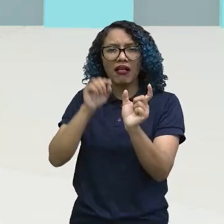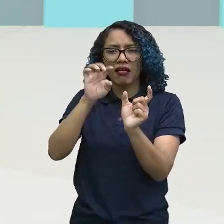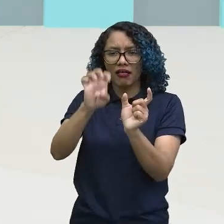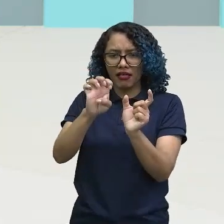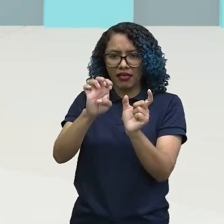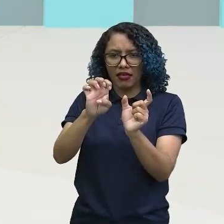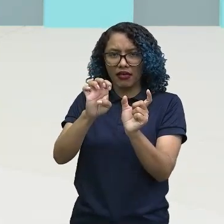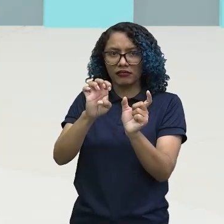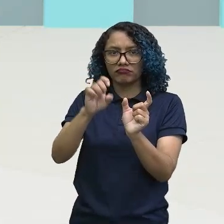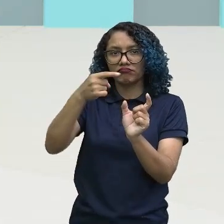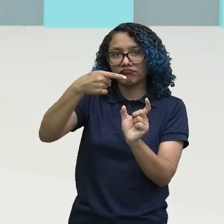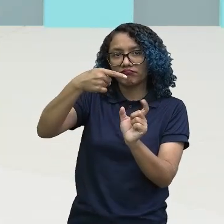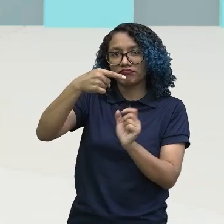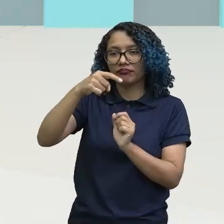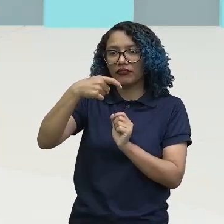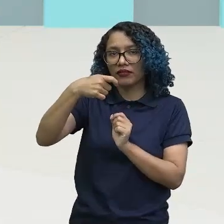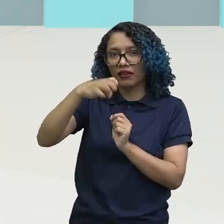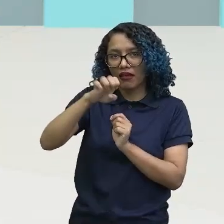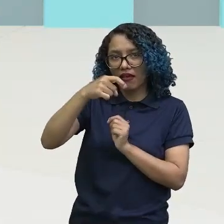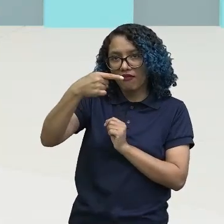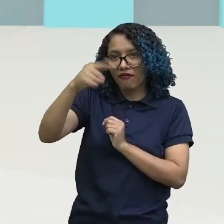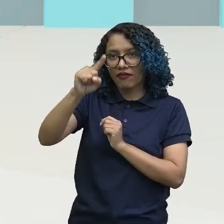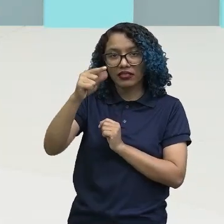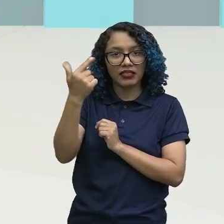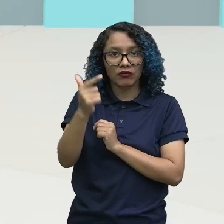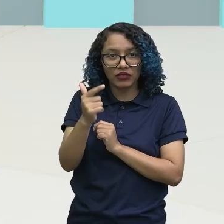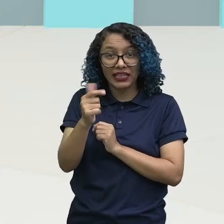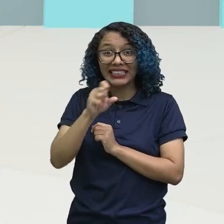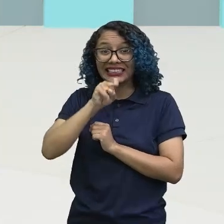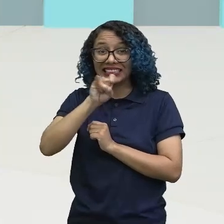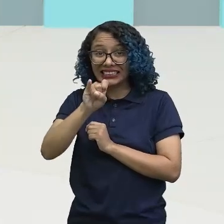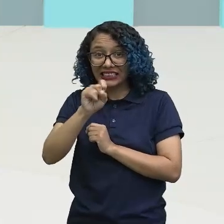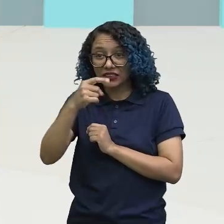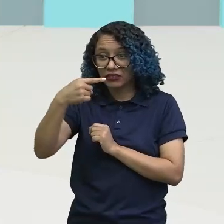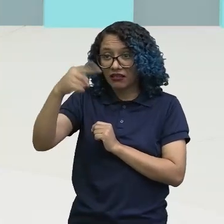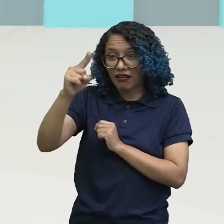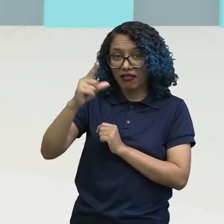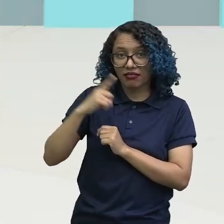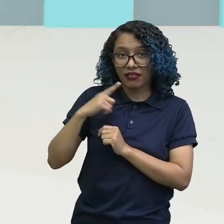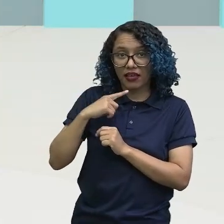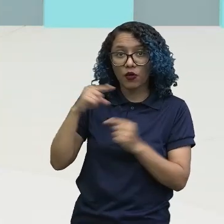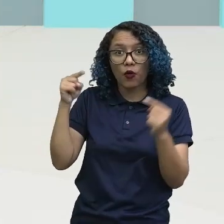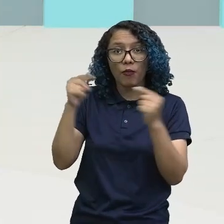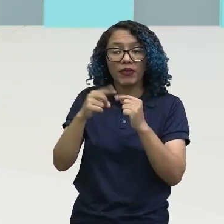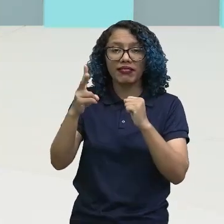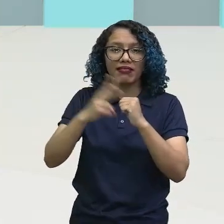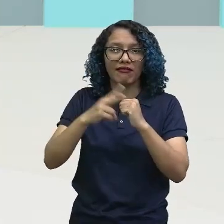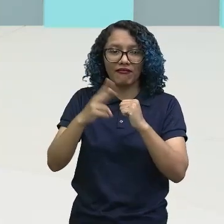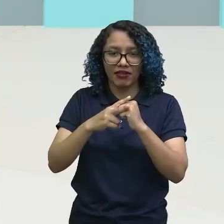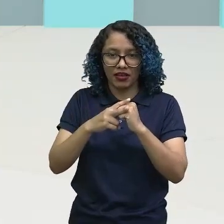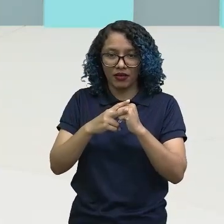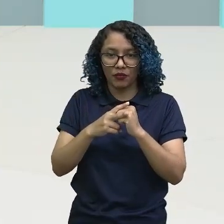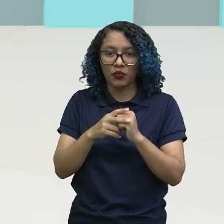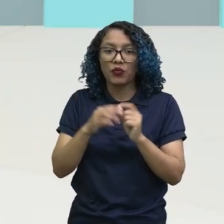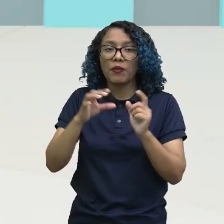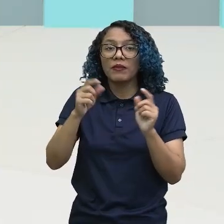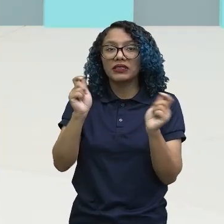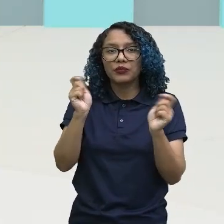tem acentuação. Se ele tiver acentuação, ele é verbo. A conjunção aditiva, ela é um ezinho sem